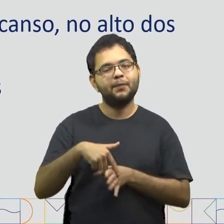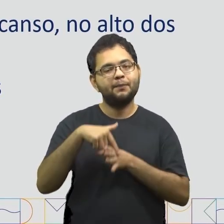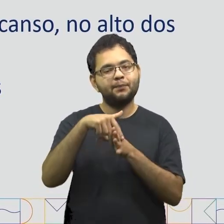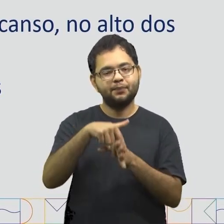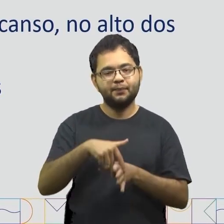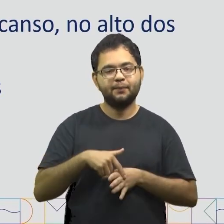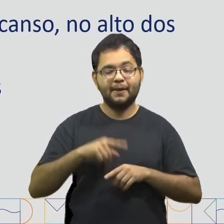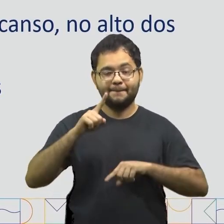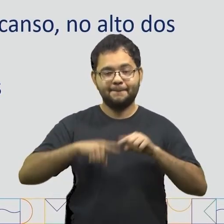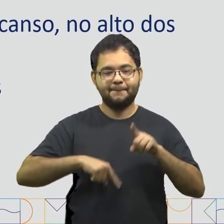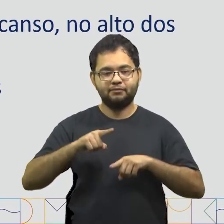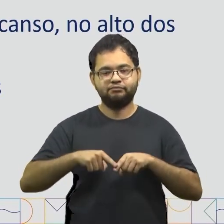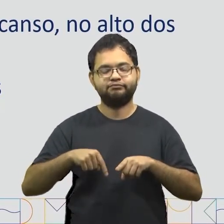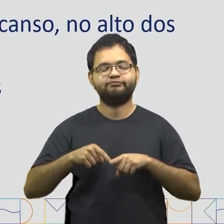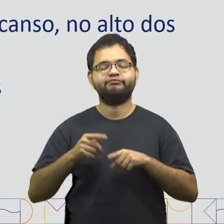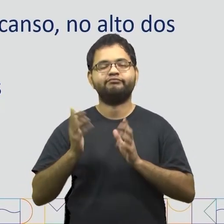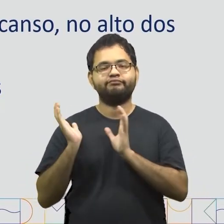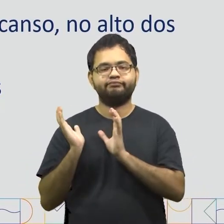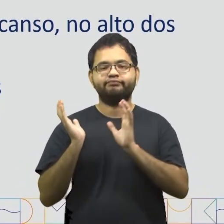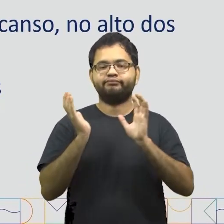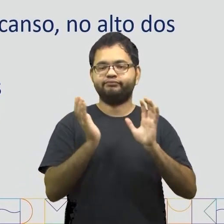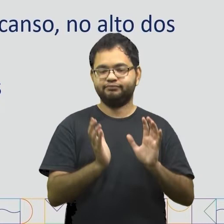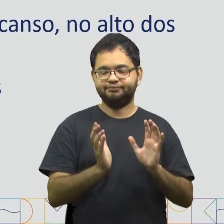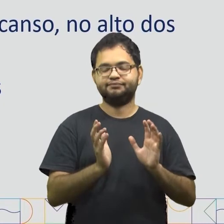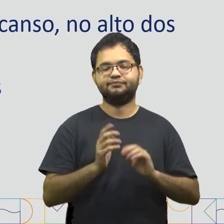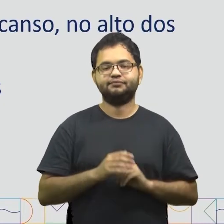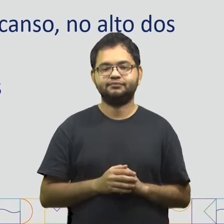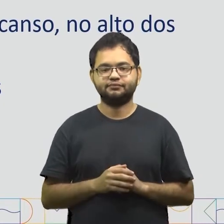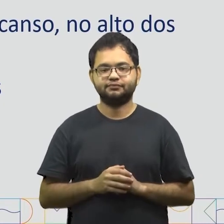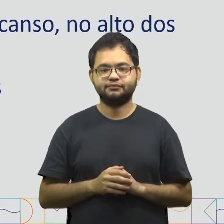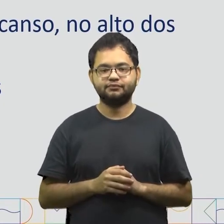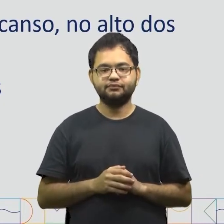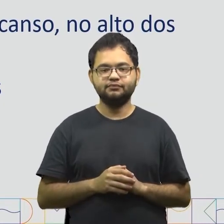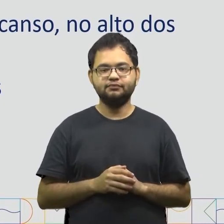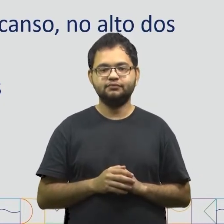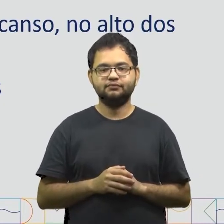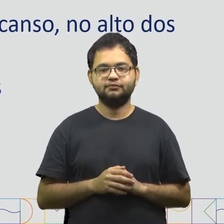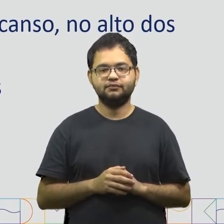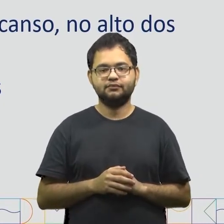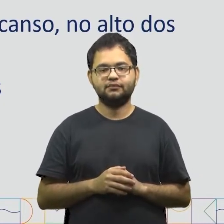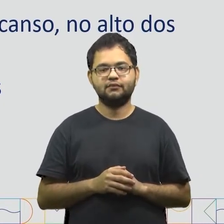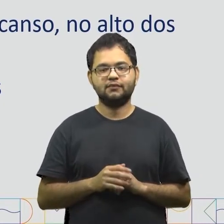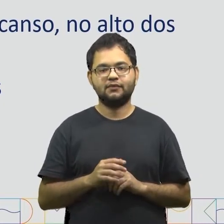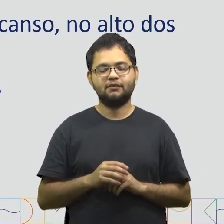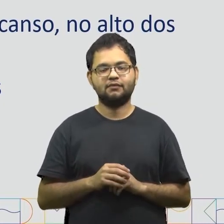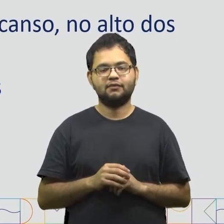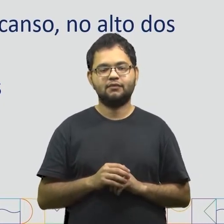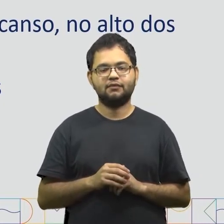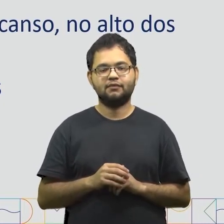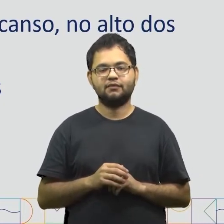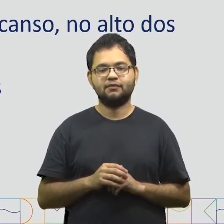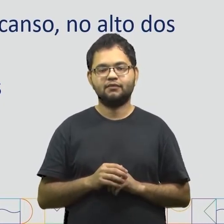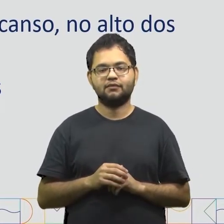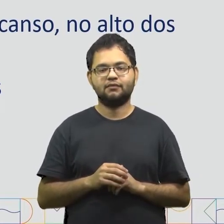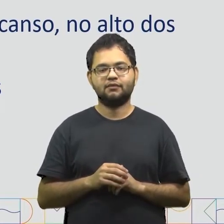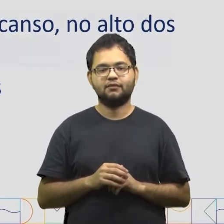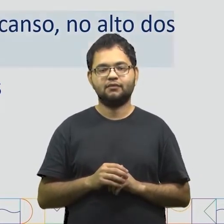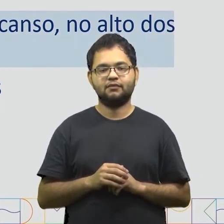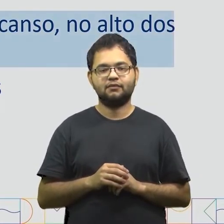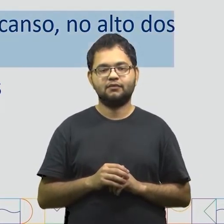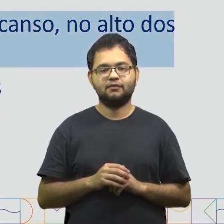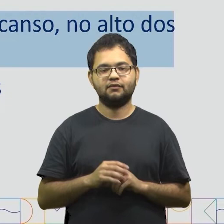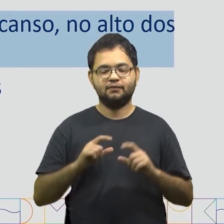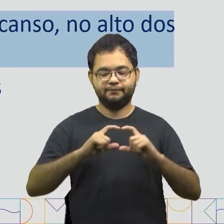de mercadorias e usavam para isso os longos de mulas e burros para carregar os produtos para o comércio